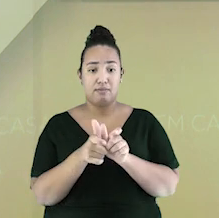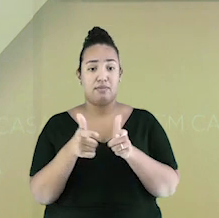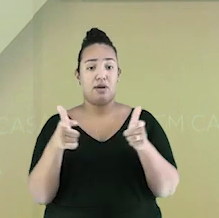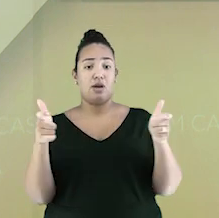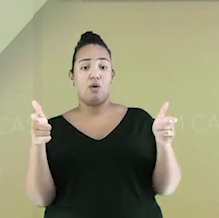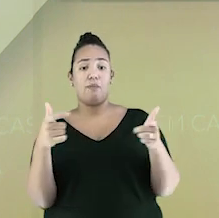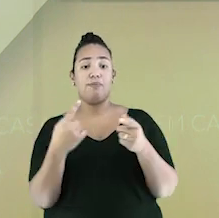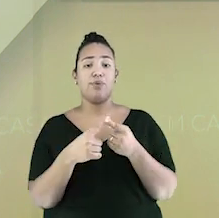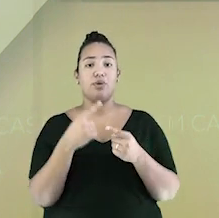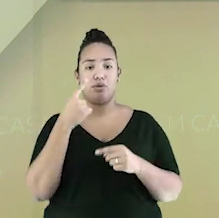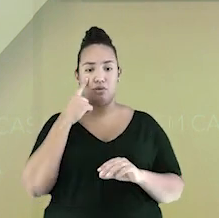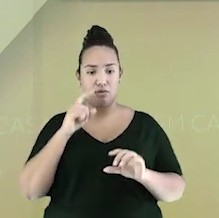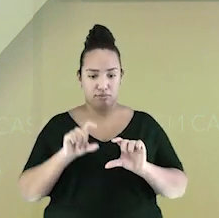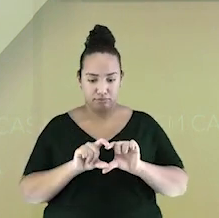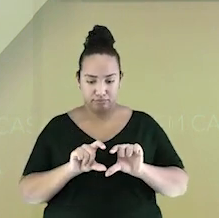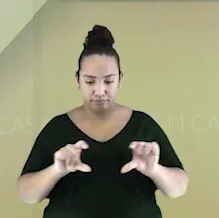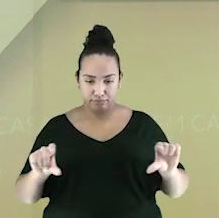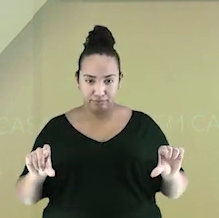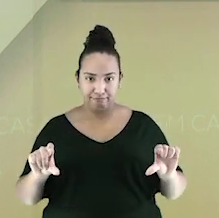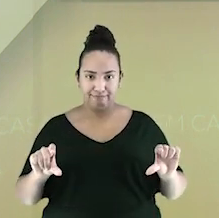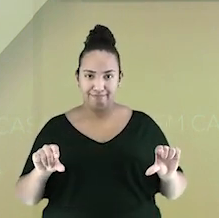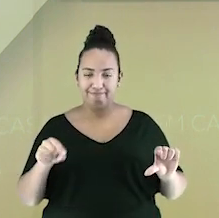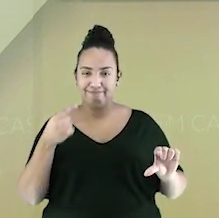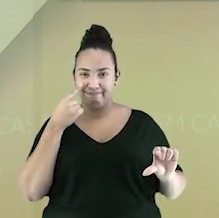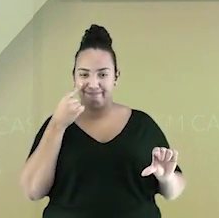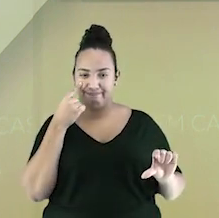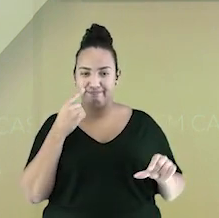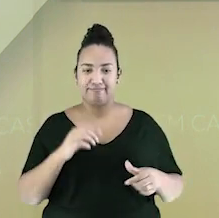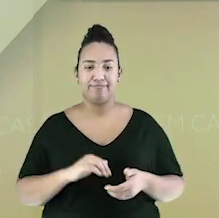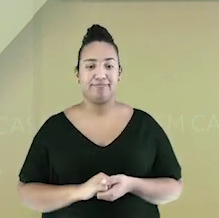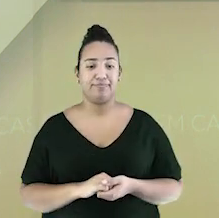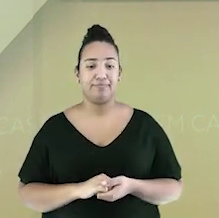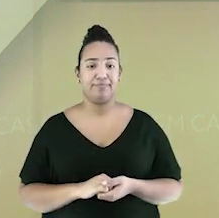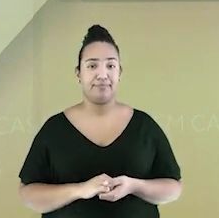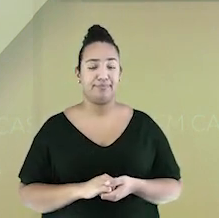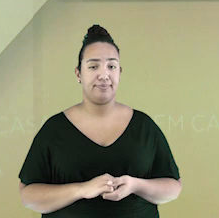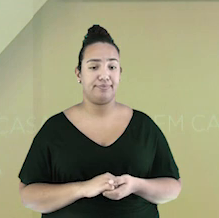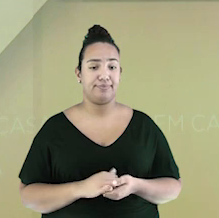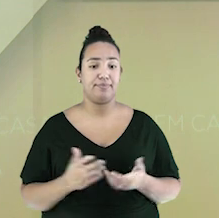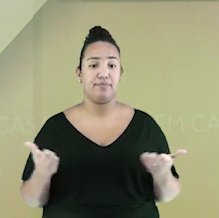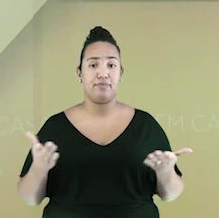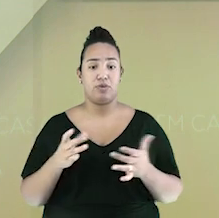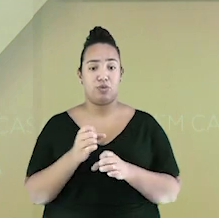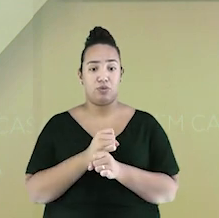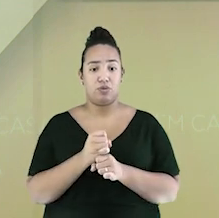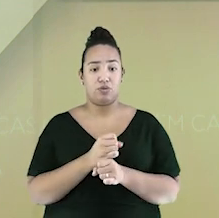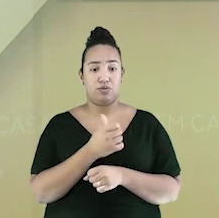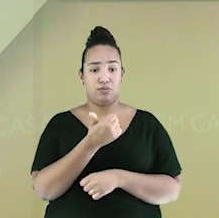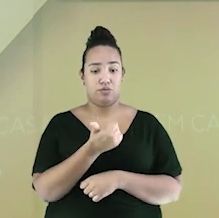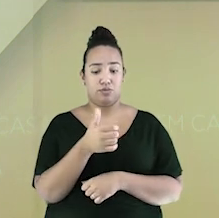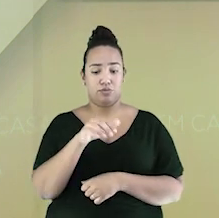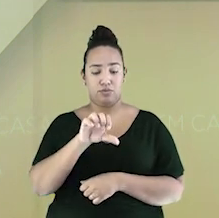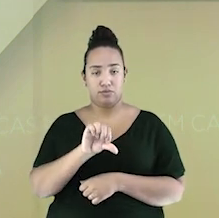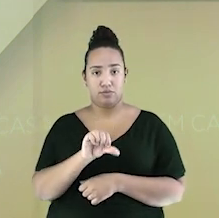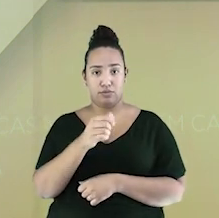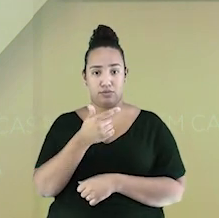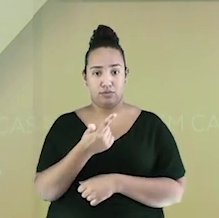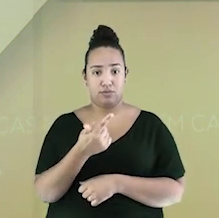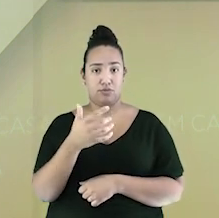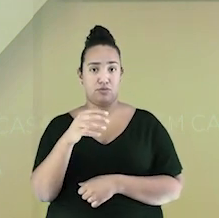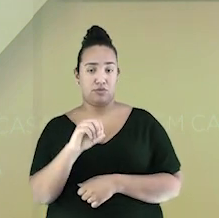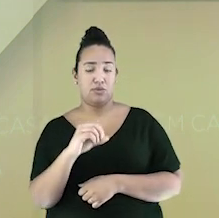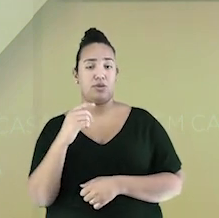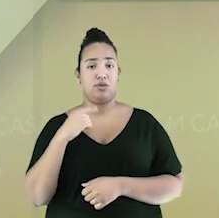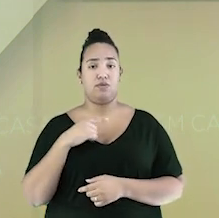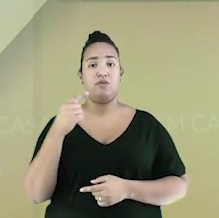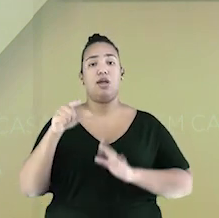maior devido ao alargamento da base da pirâmide. Em 1978, foi instituído